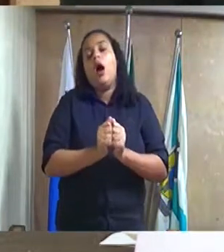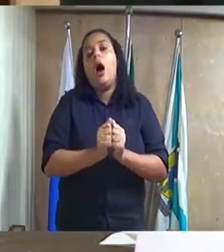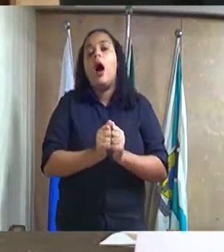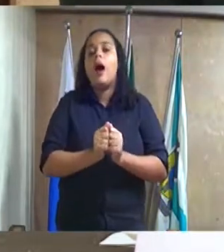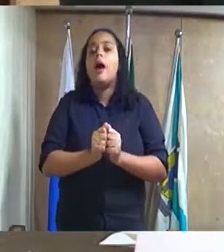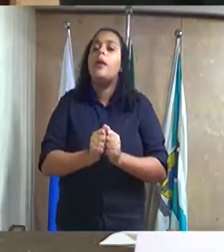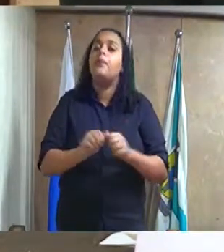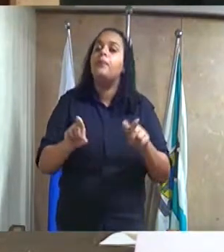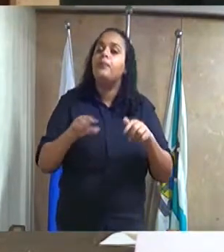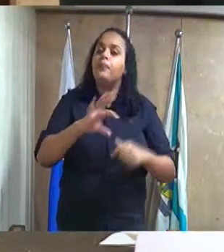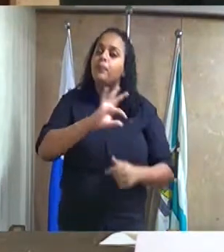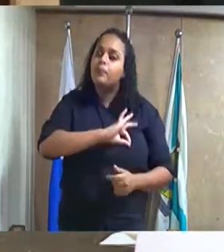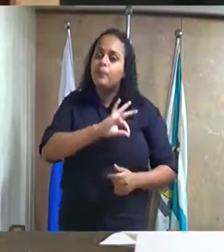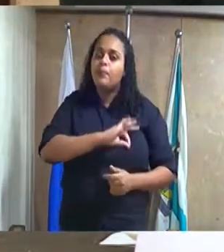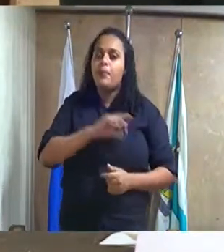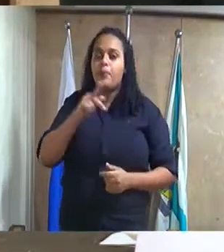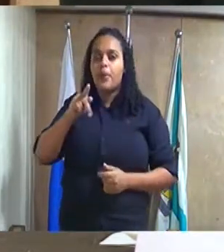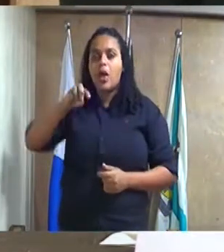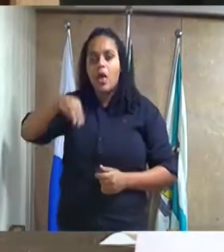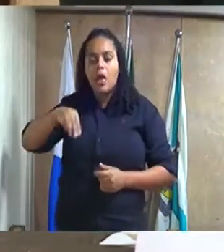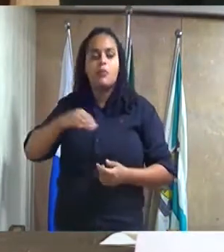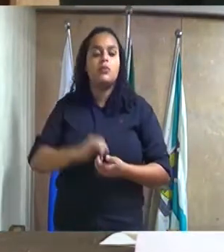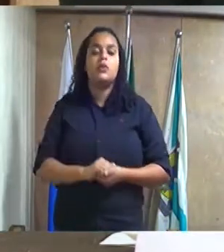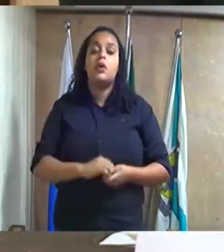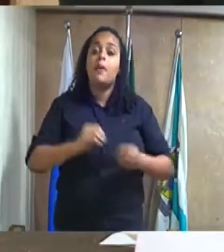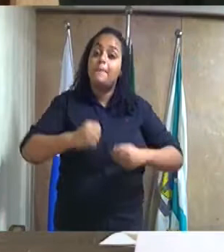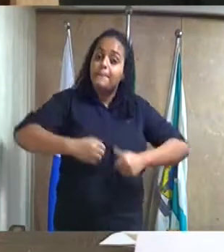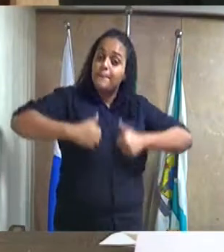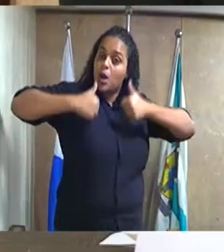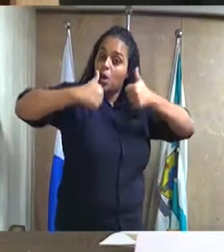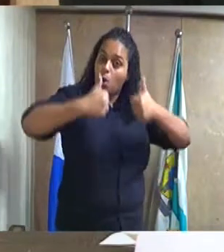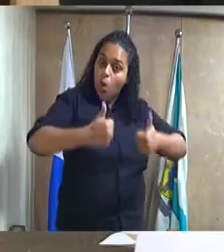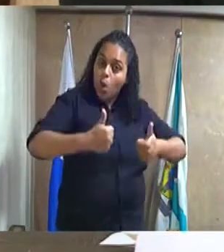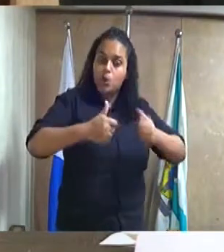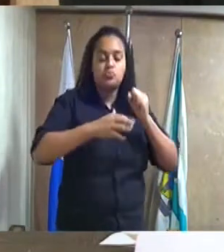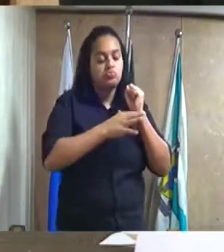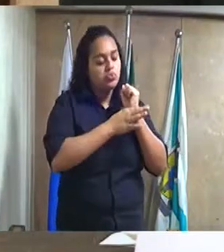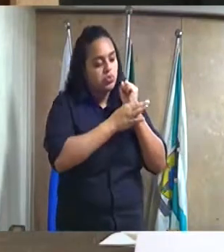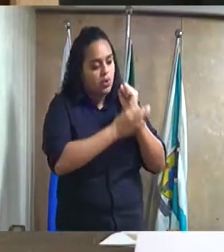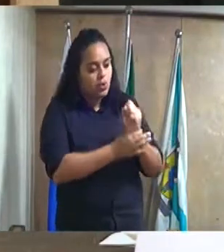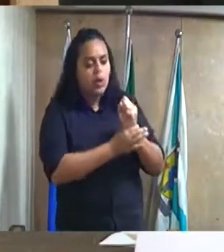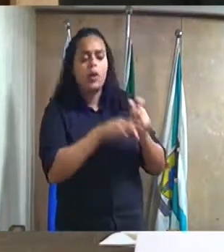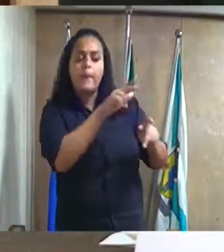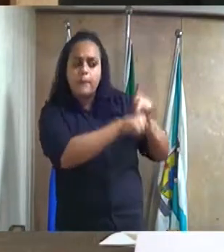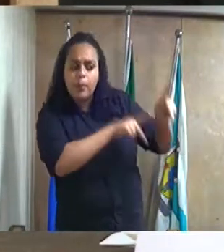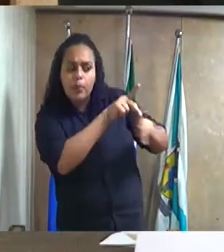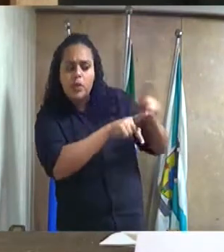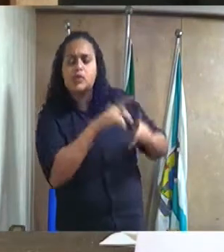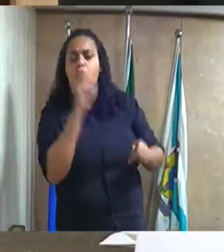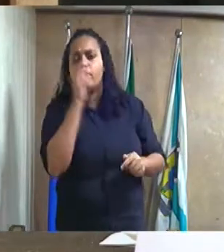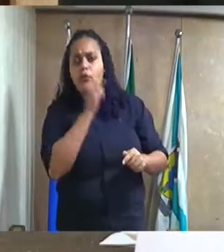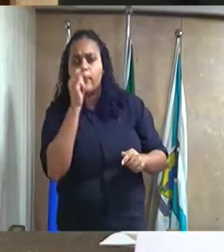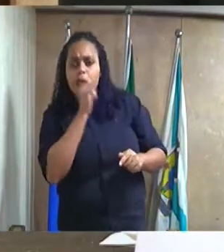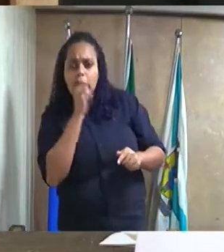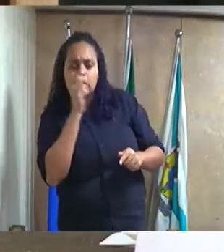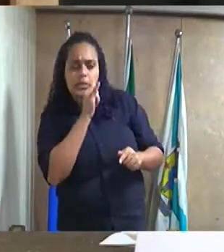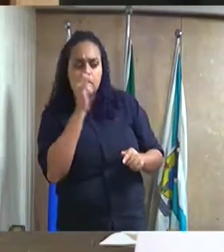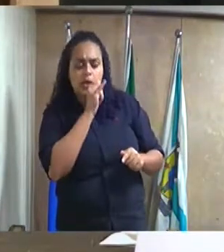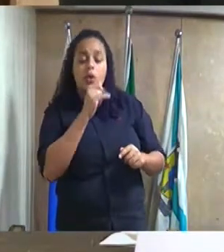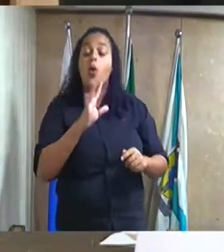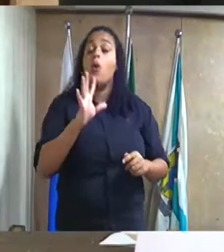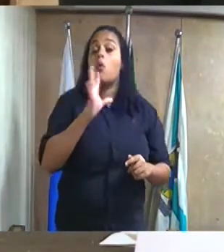Janeiro visando promover melhores condições de segurança à população fluminense ao aliar